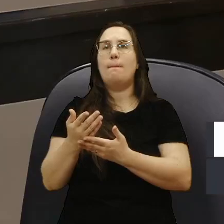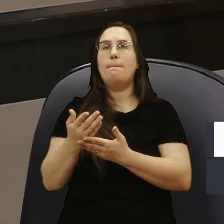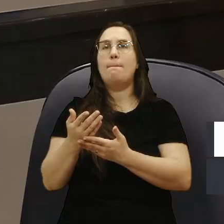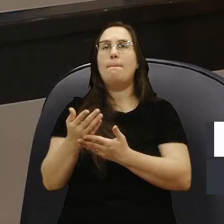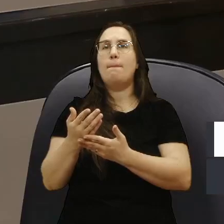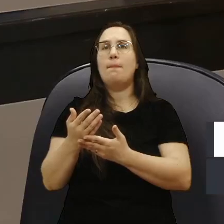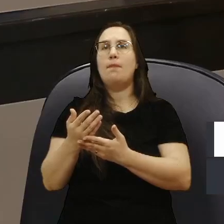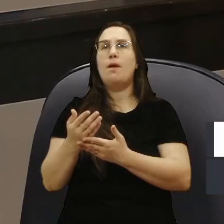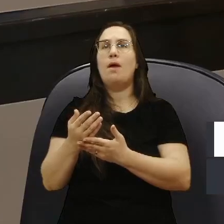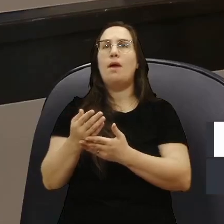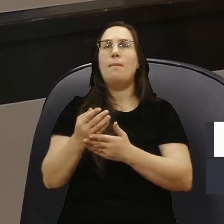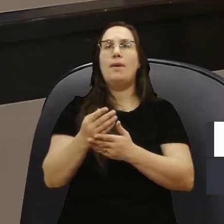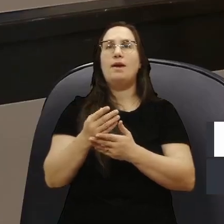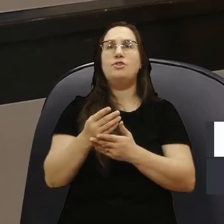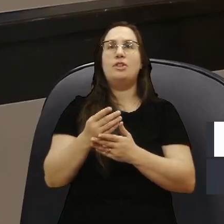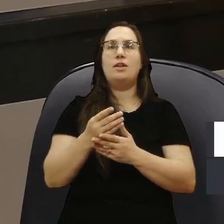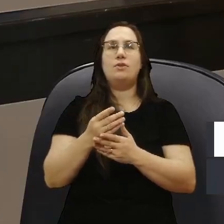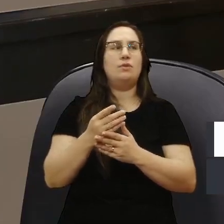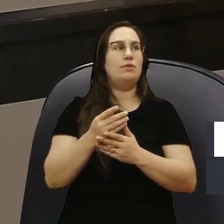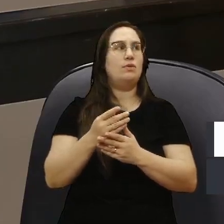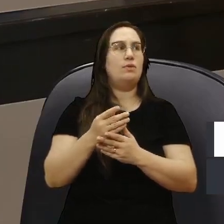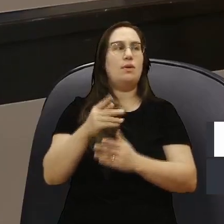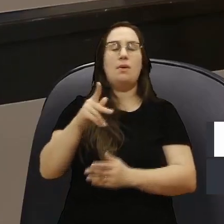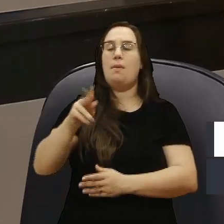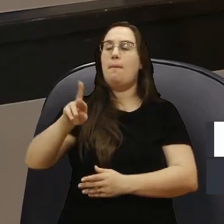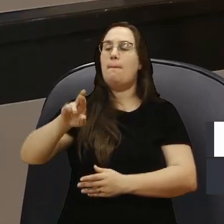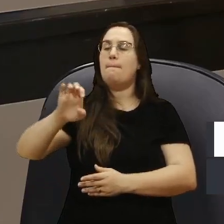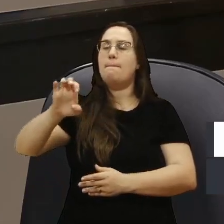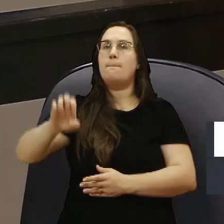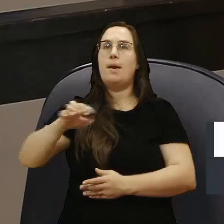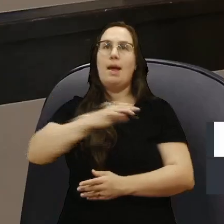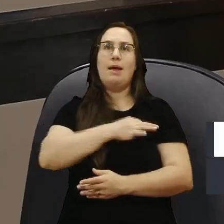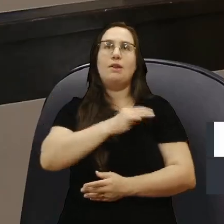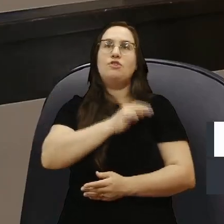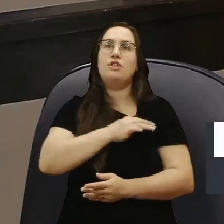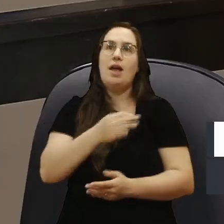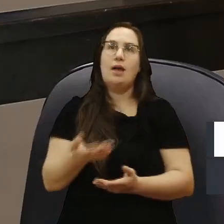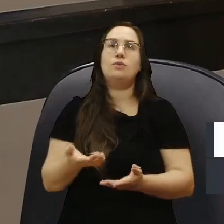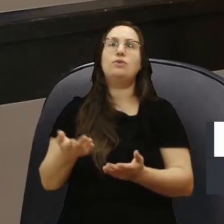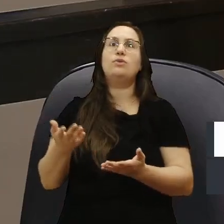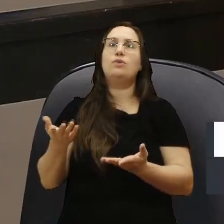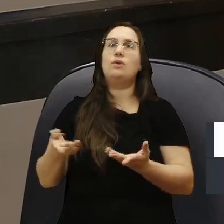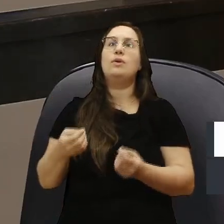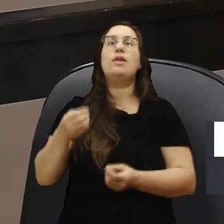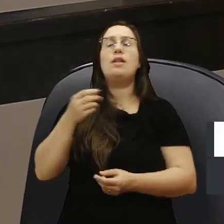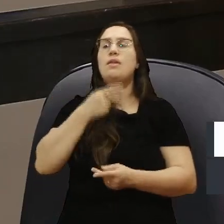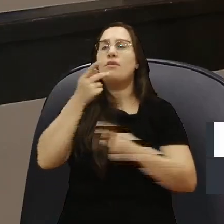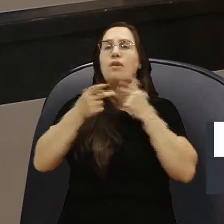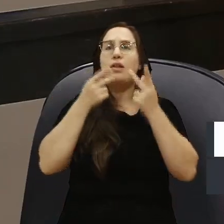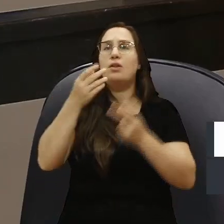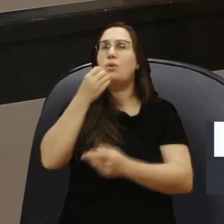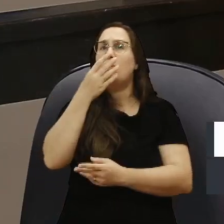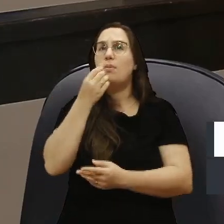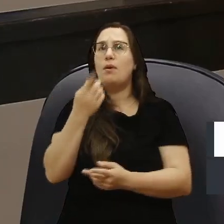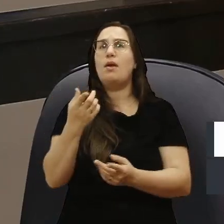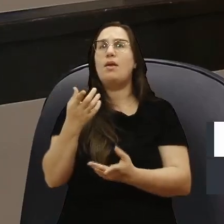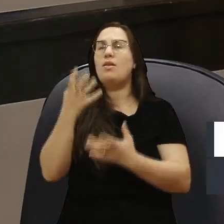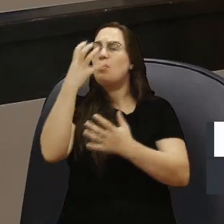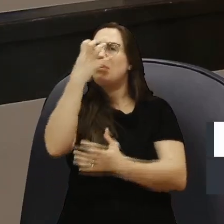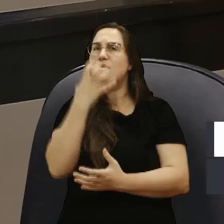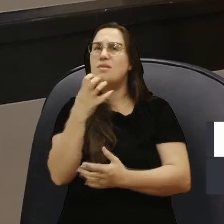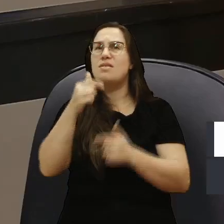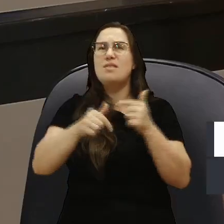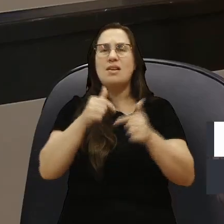sendo pré-candidato, mesmo assim, o Bibo consegue ter, né, as pessoas e os vereadores aqui falando bem dele, por conta de um trabalho sério. Quando a pessoa